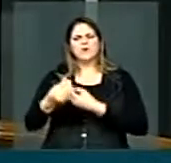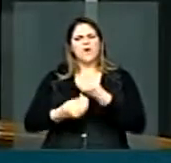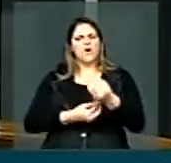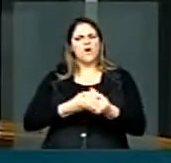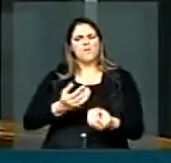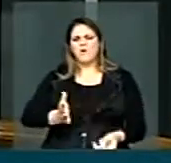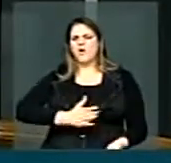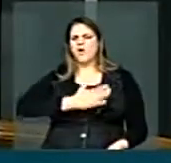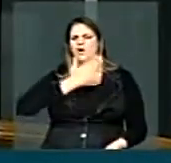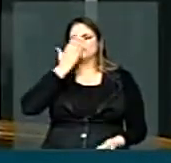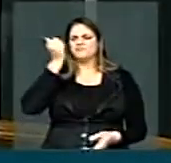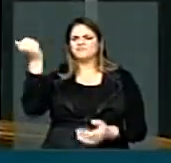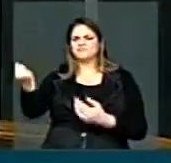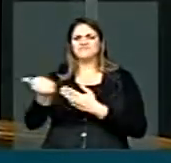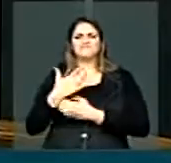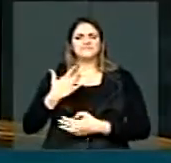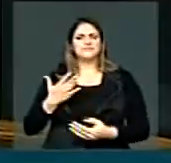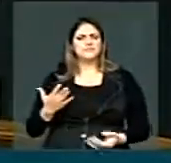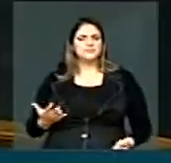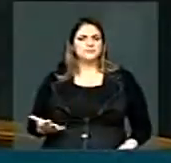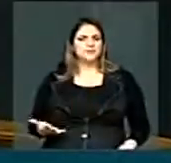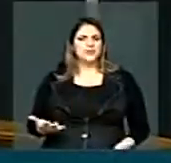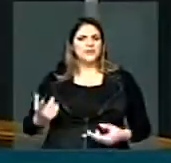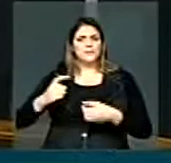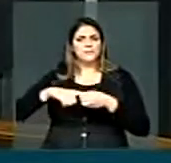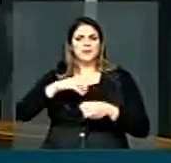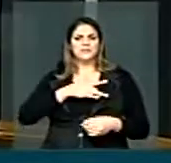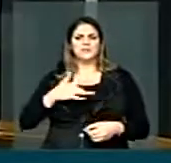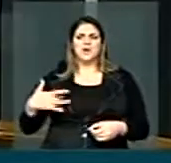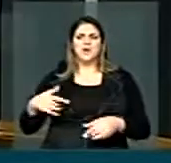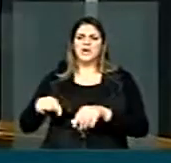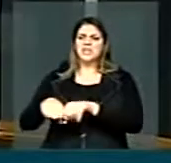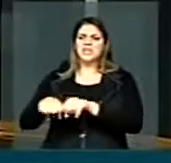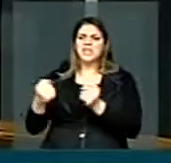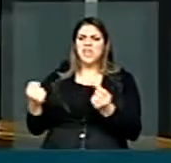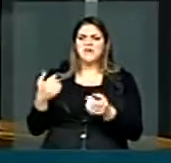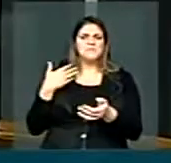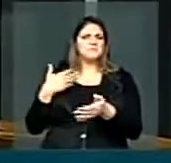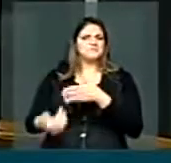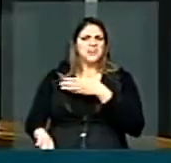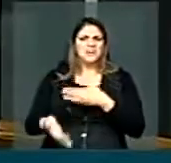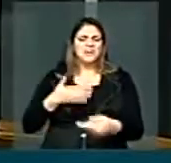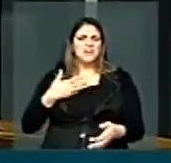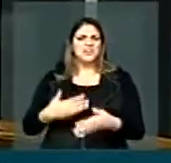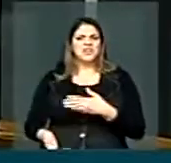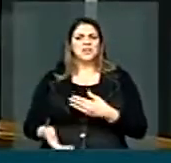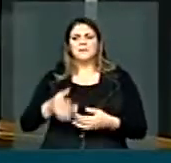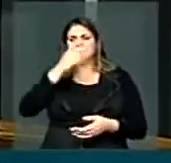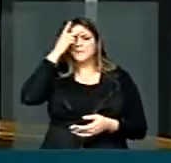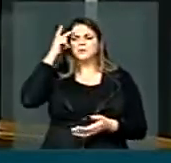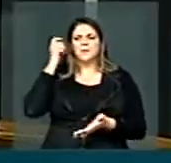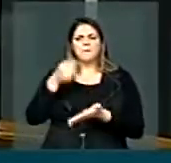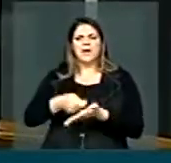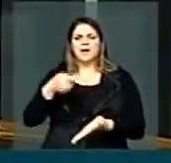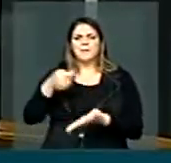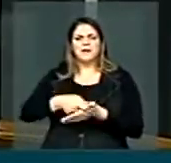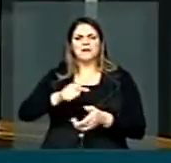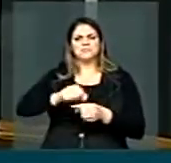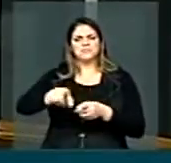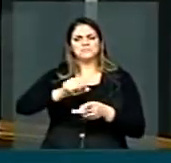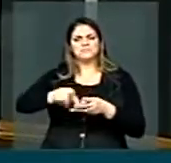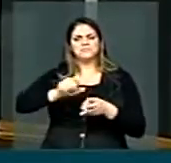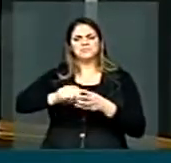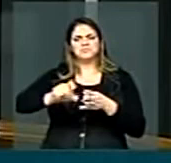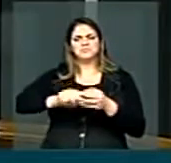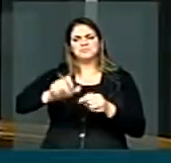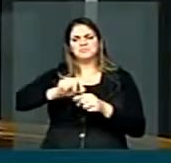descaso dos planos de saúde, e eles quebram e ficam por isso mesmo, alguém que já pagou tanto tempo e...